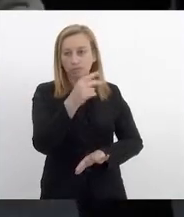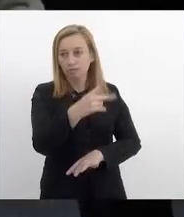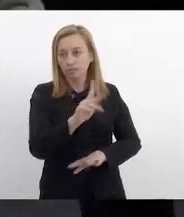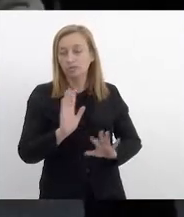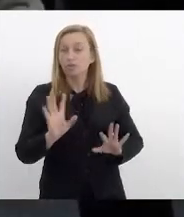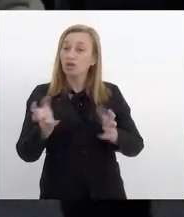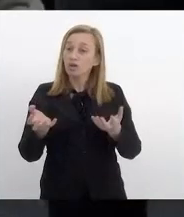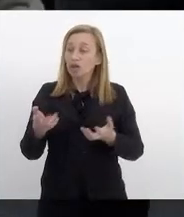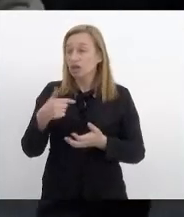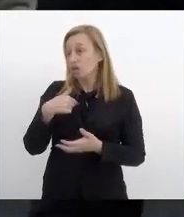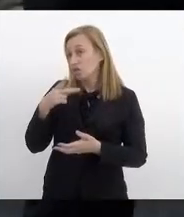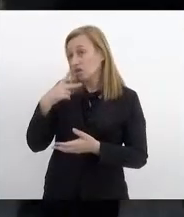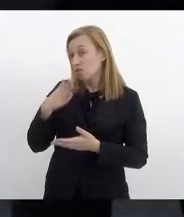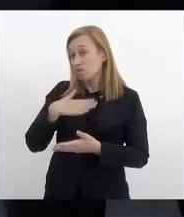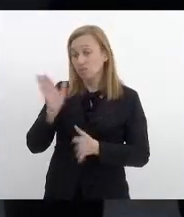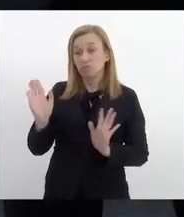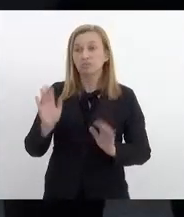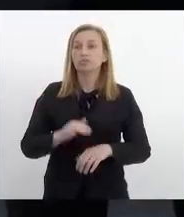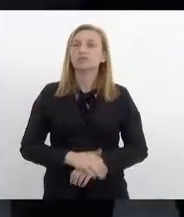Então, vou dar o parecer meu. Ok.